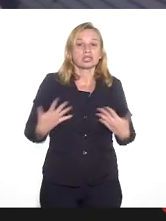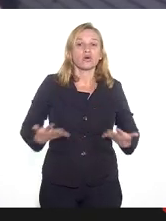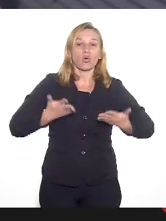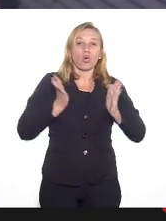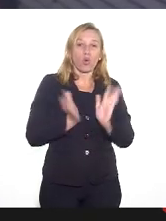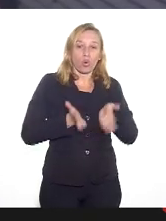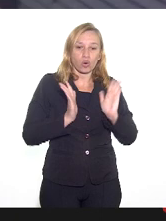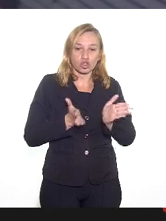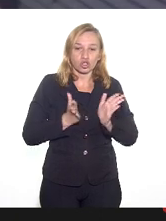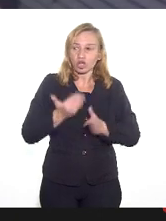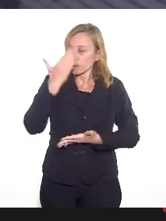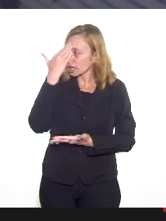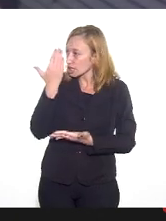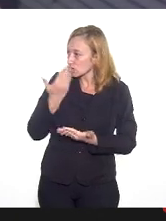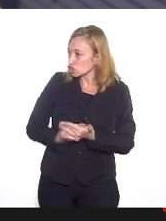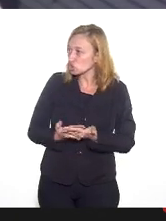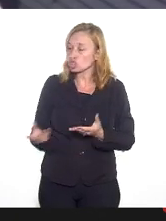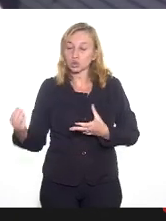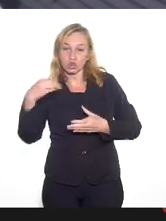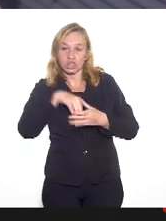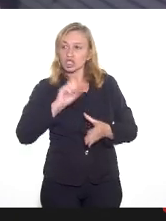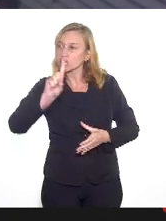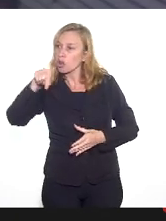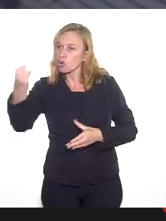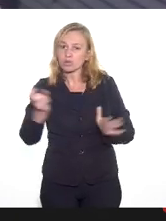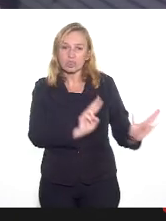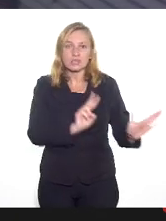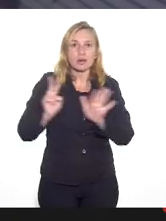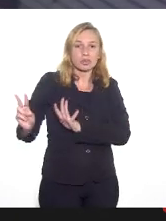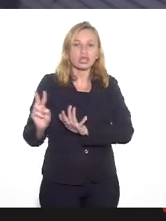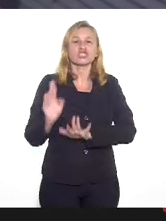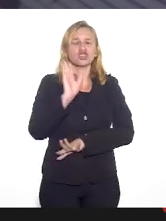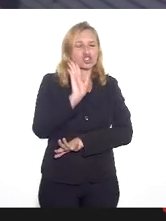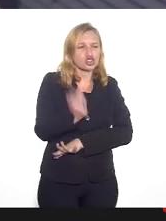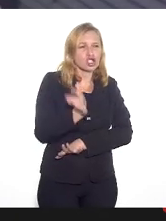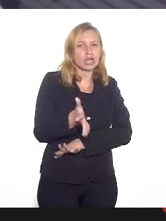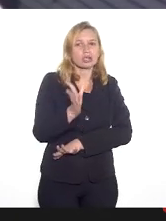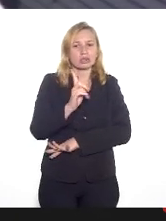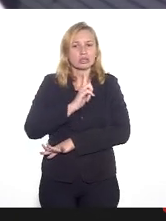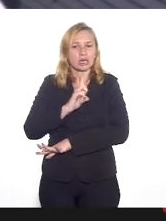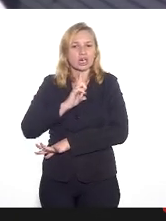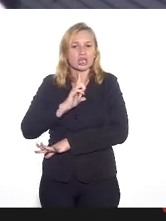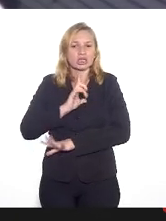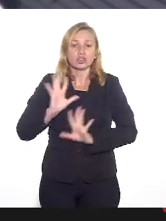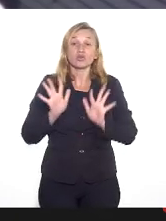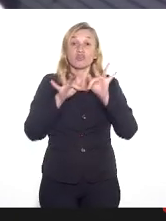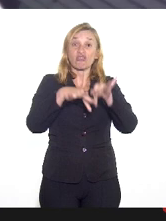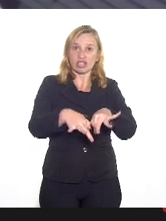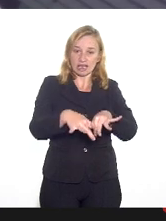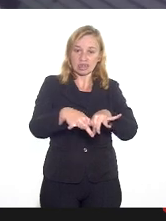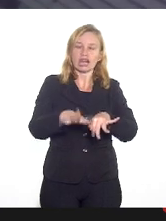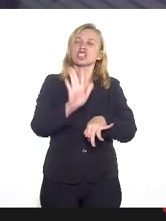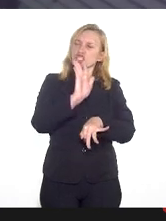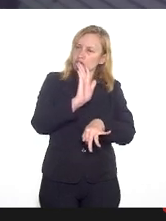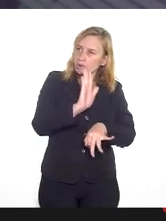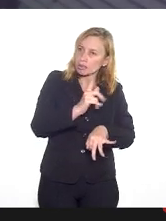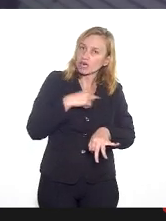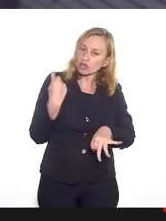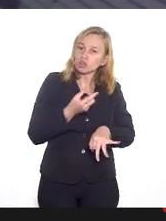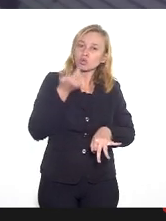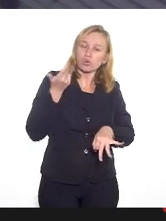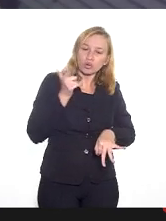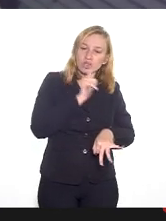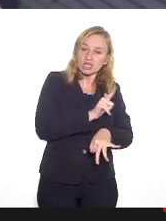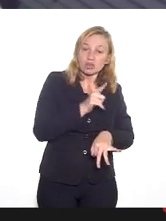hoje, e eu acredito que dentro da próxima semana a gente já tenha isso concluído, para que a gente consiga